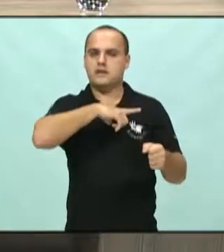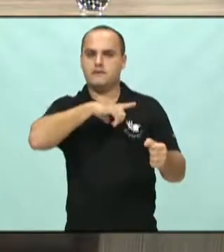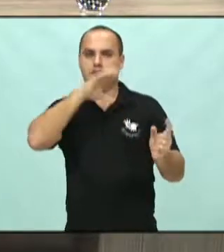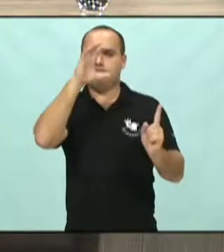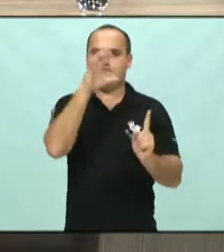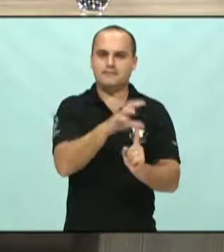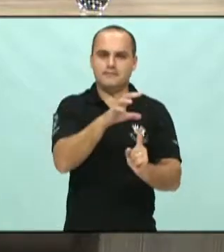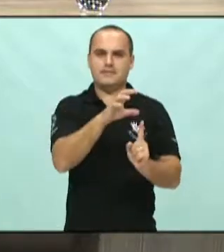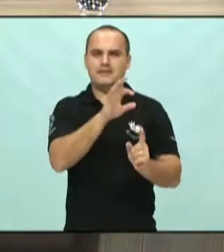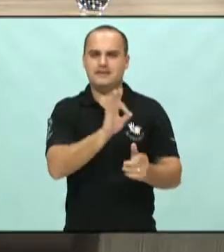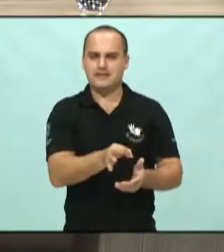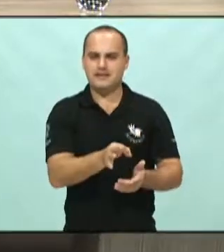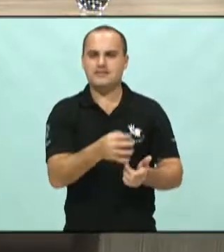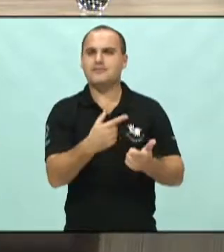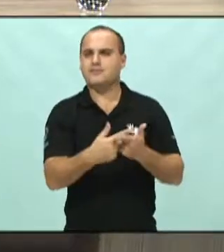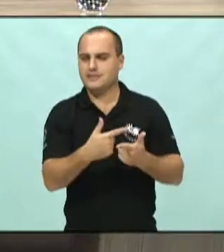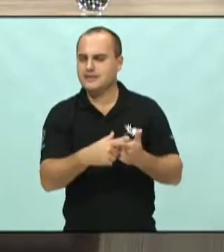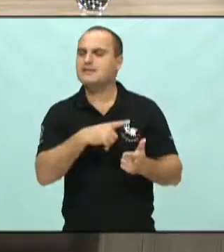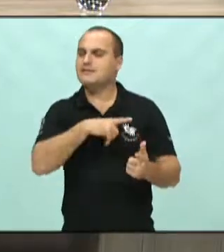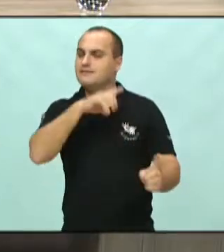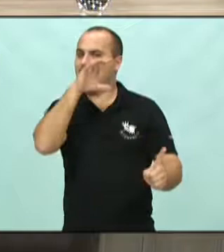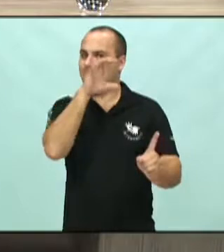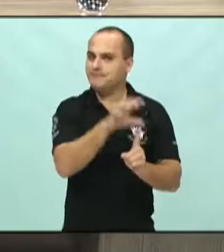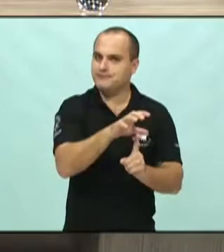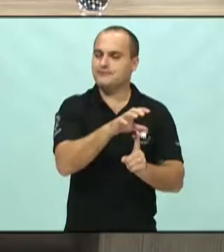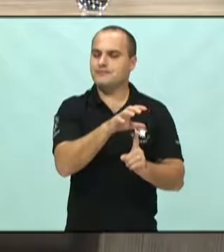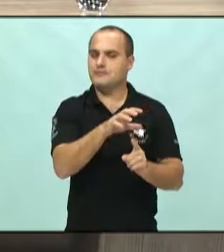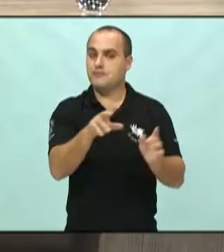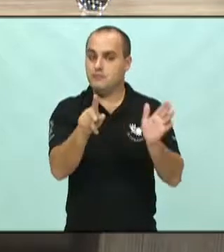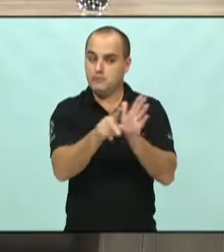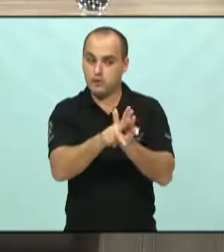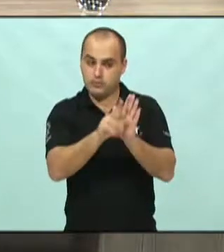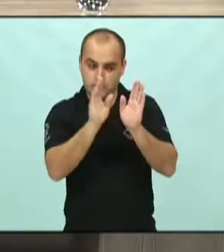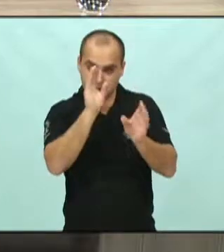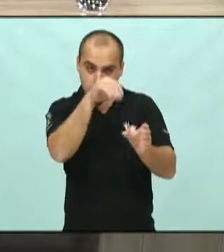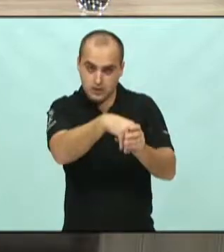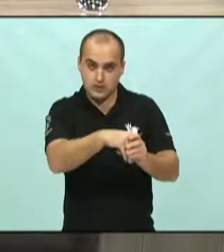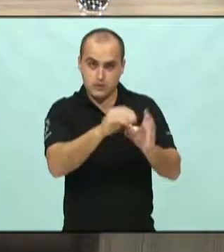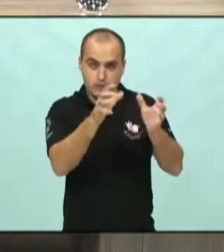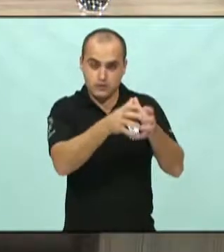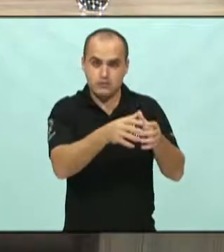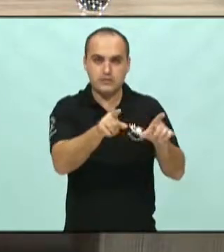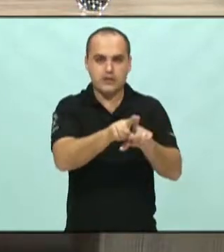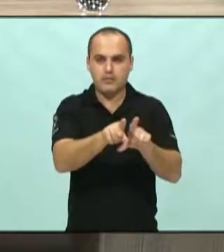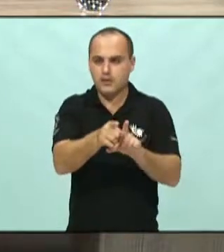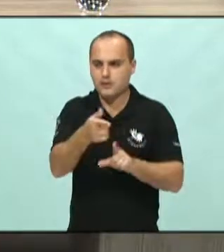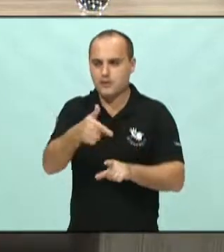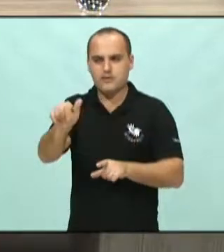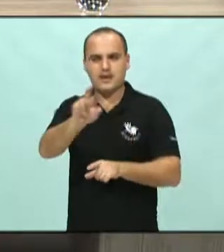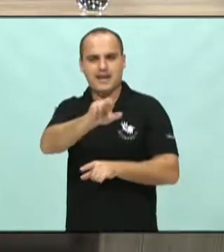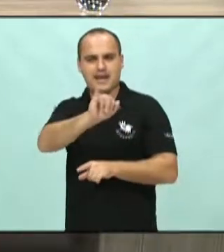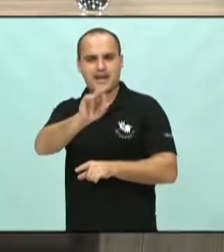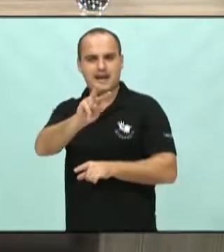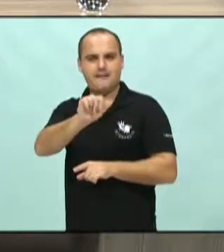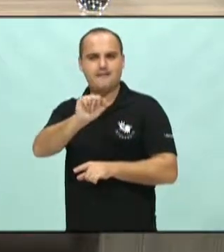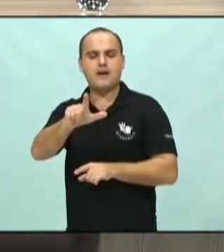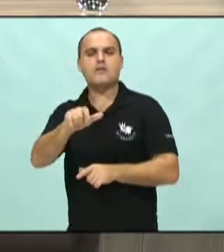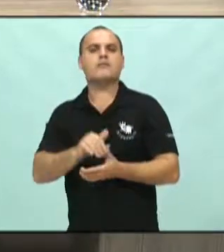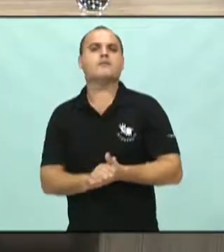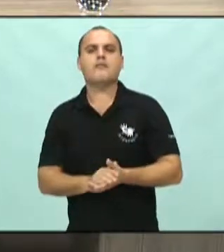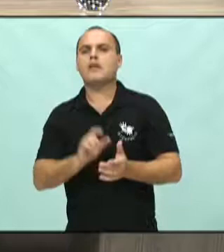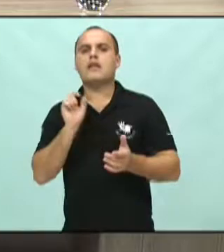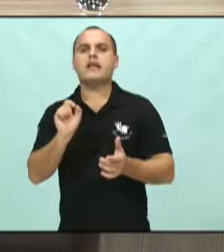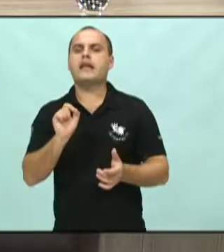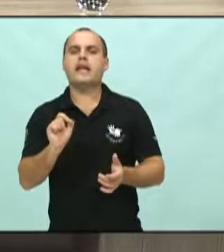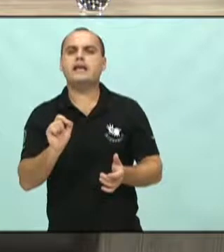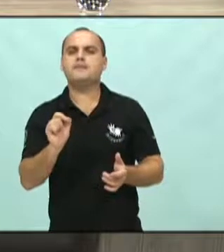porque você teve impacto tanto no próprio clube quanto nos rivais. Como é que foi esse momento? Quem que o